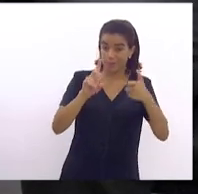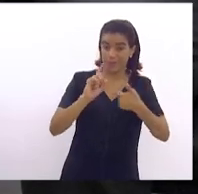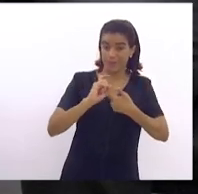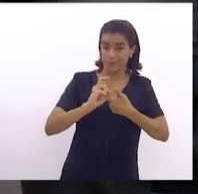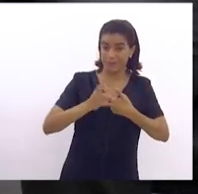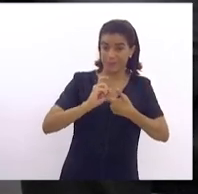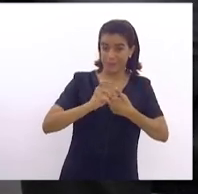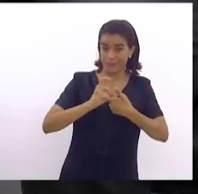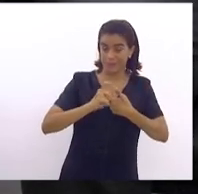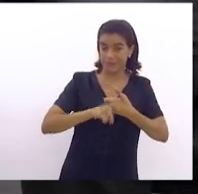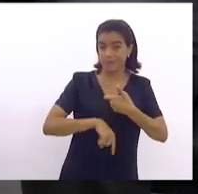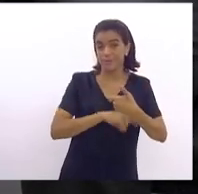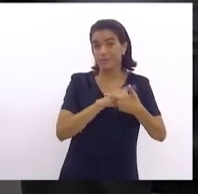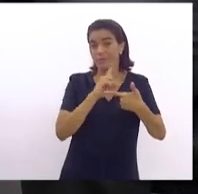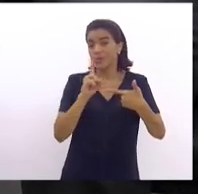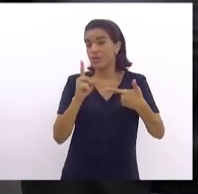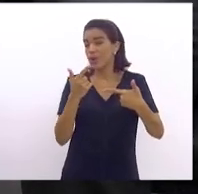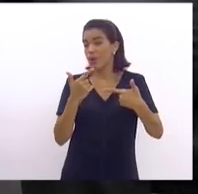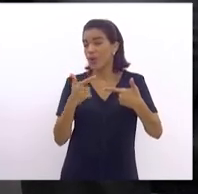e outro